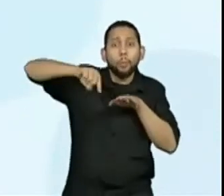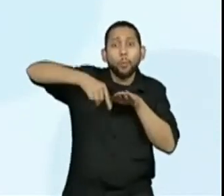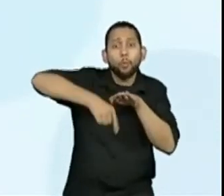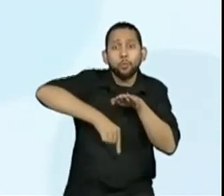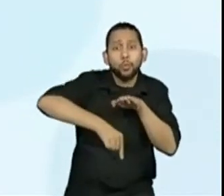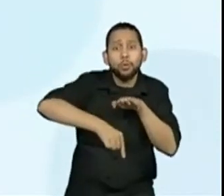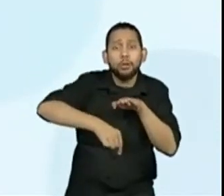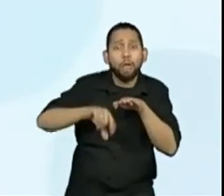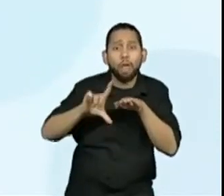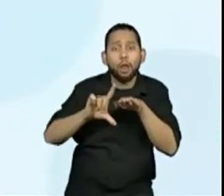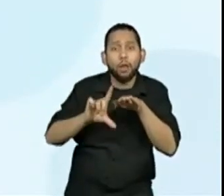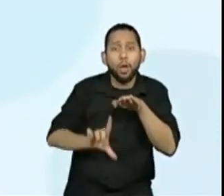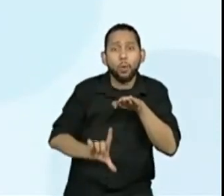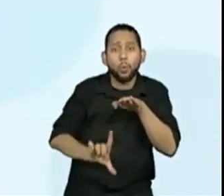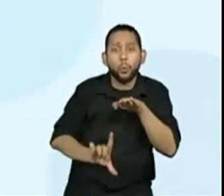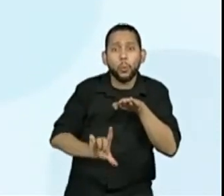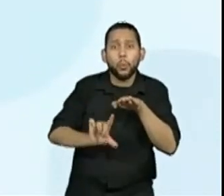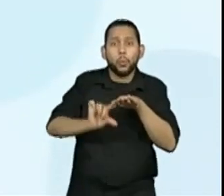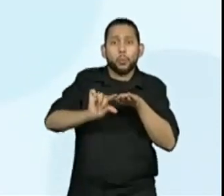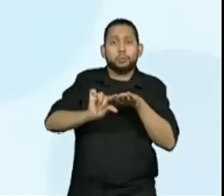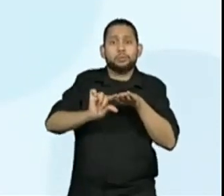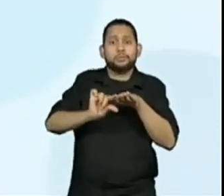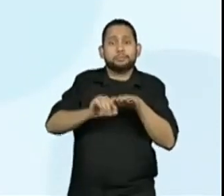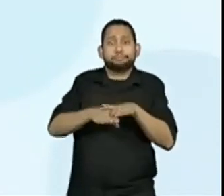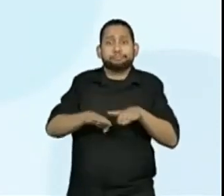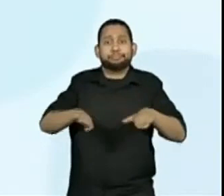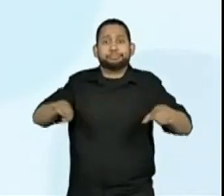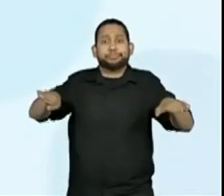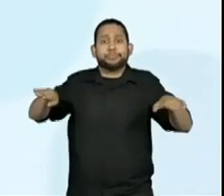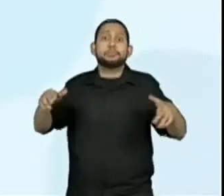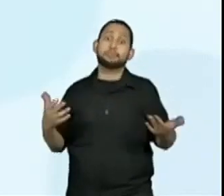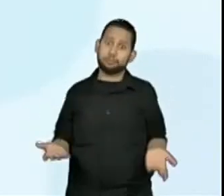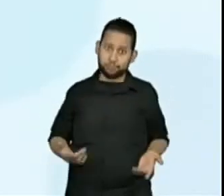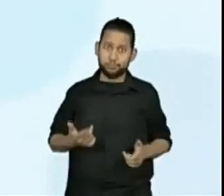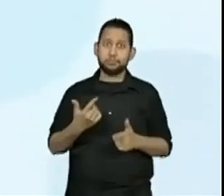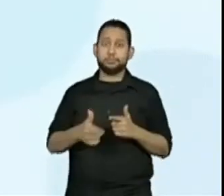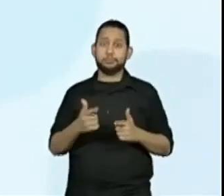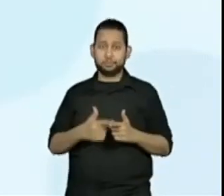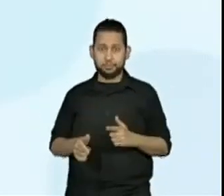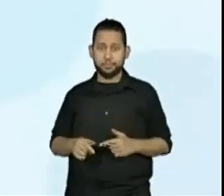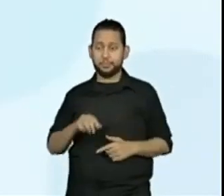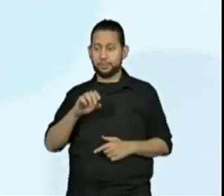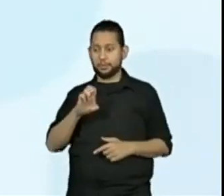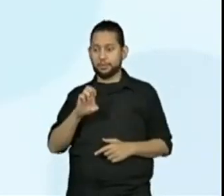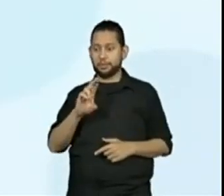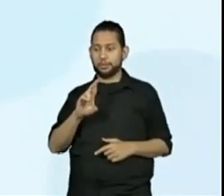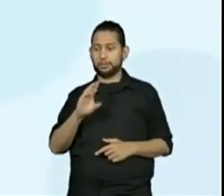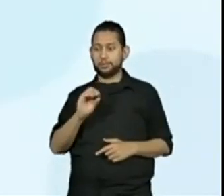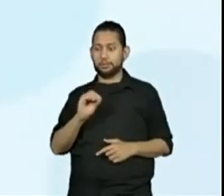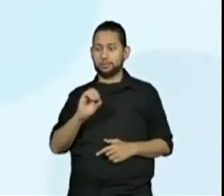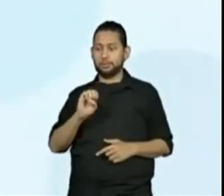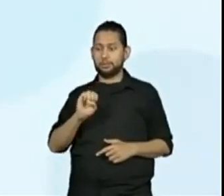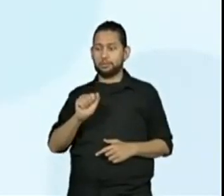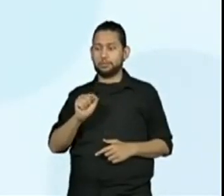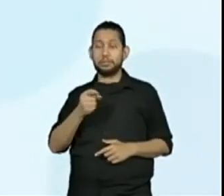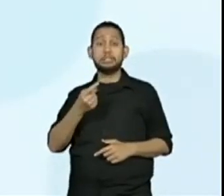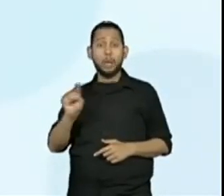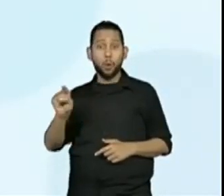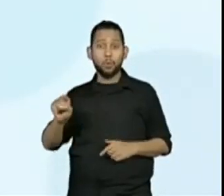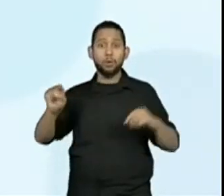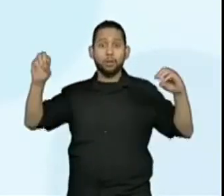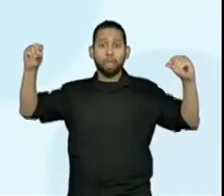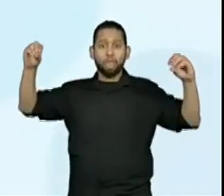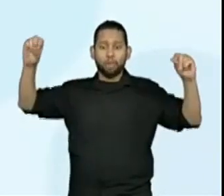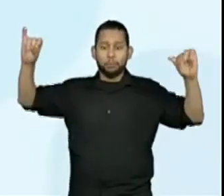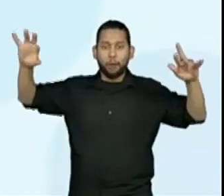aí funções das matas ciliares para os rios. Como a gente pode perceber, elas são de primordial